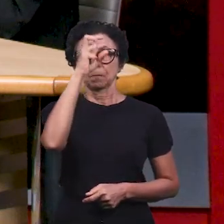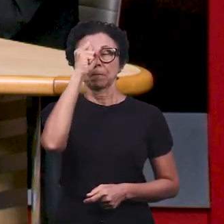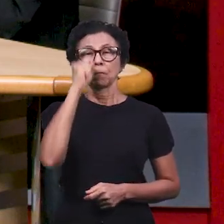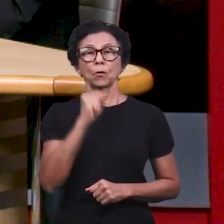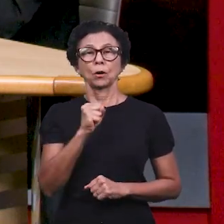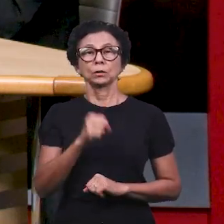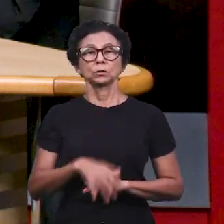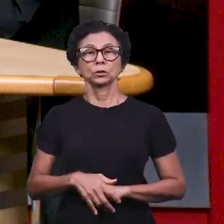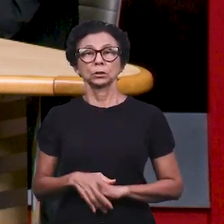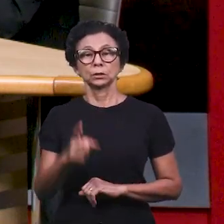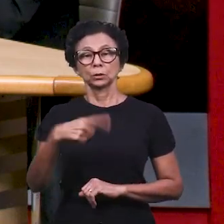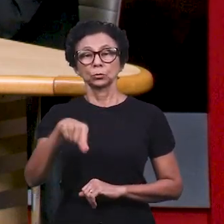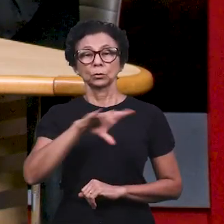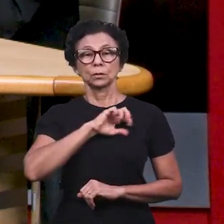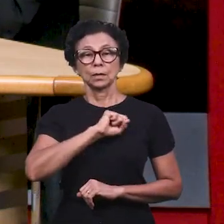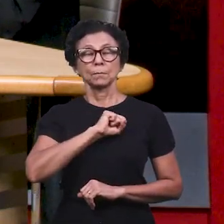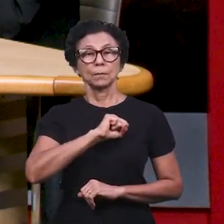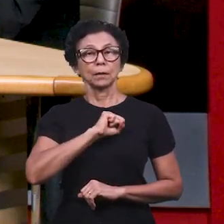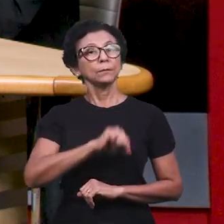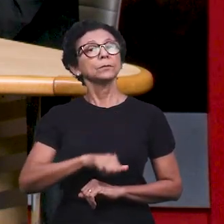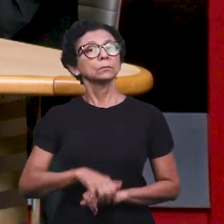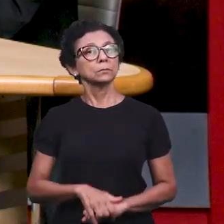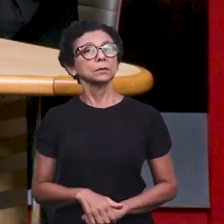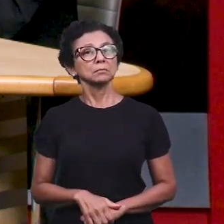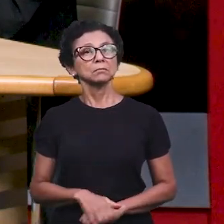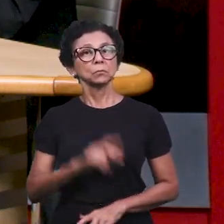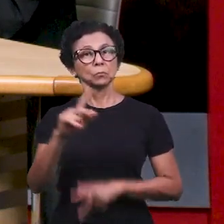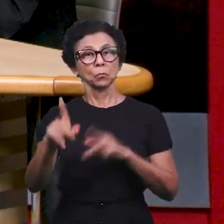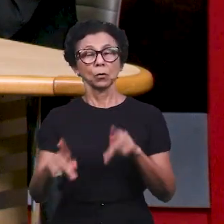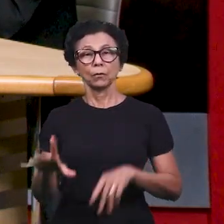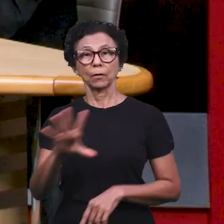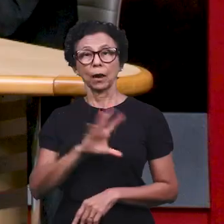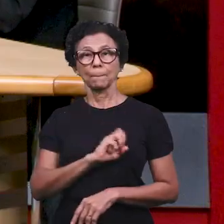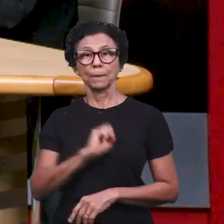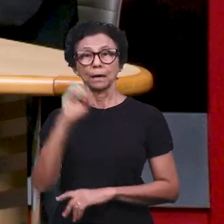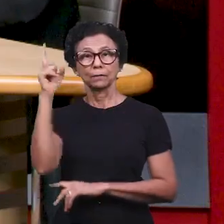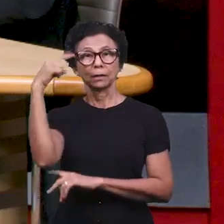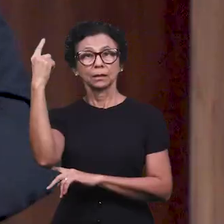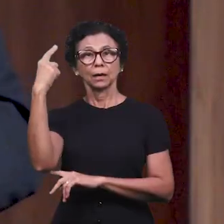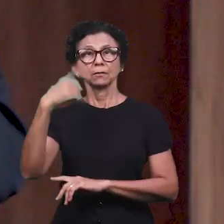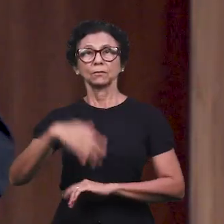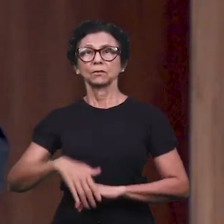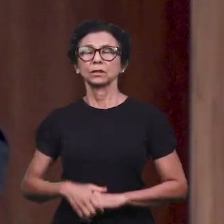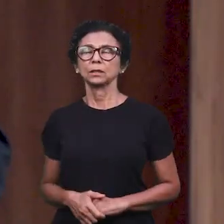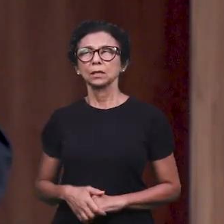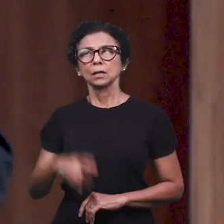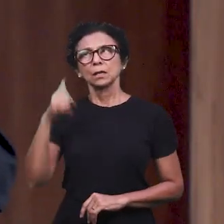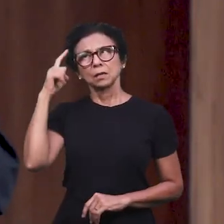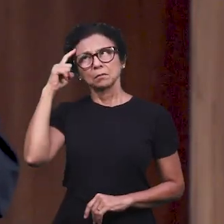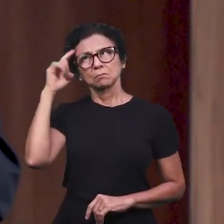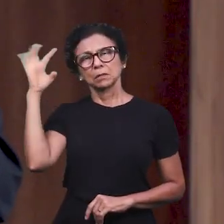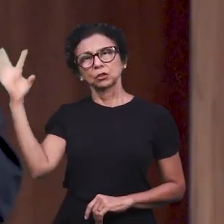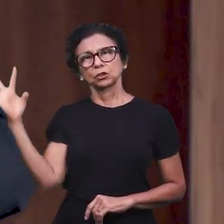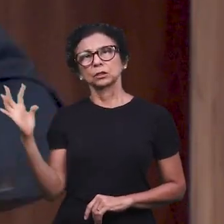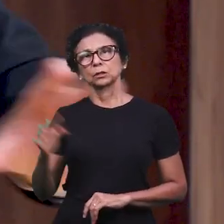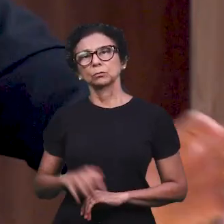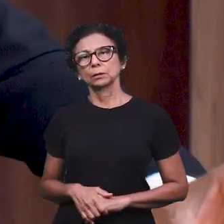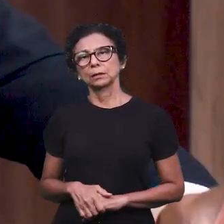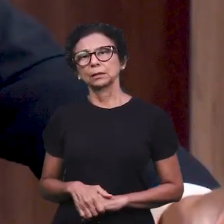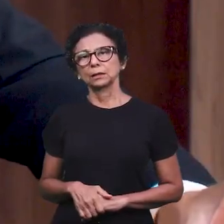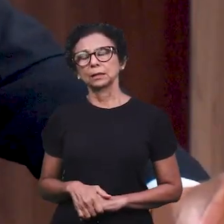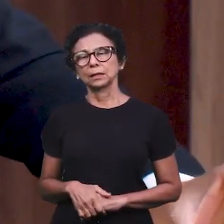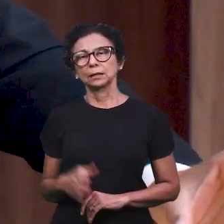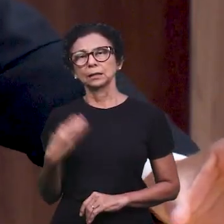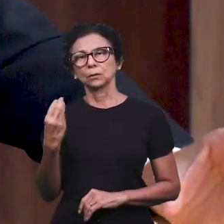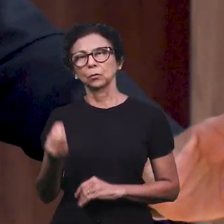e amado. É muito difícil, Davi era amadíssimo pelo povo. Eu até imagino que ele conseguiu desenvolver essa liderança lá no